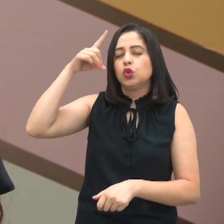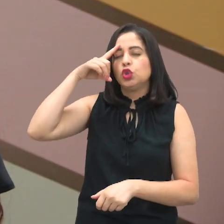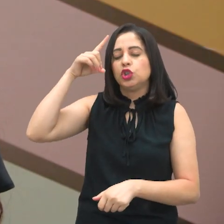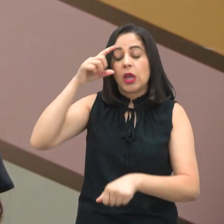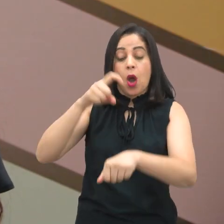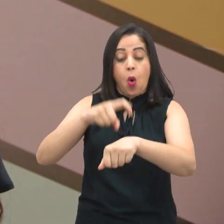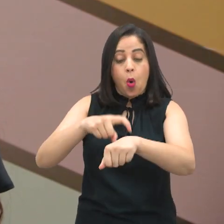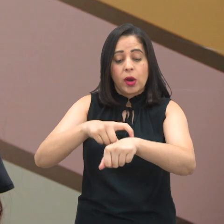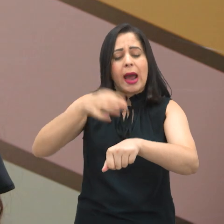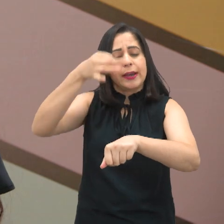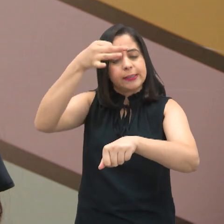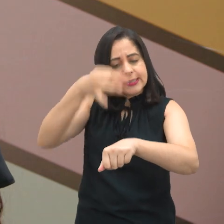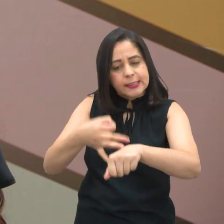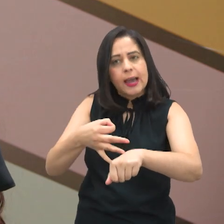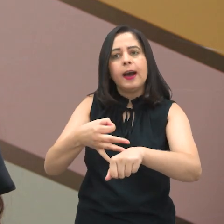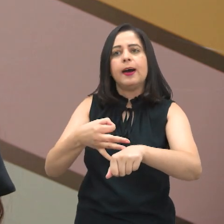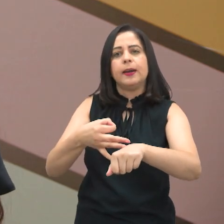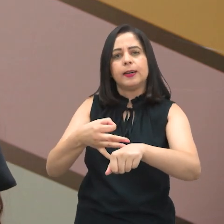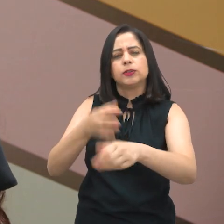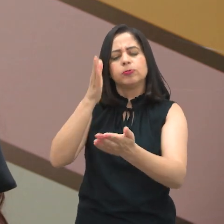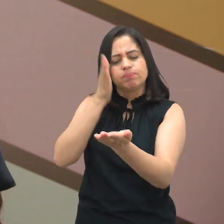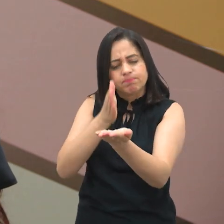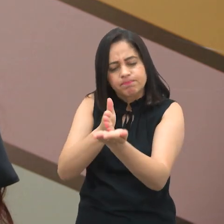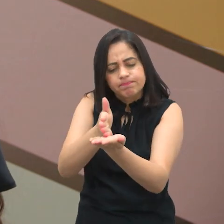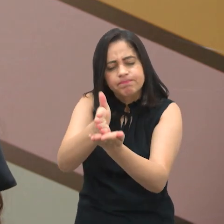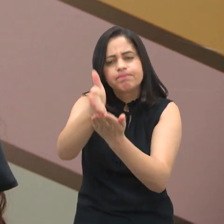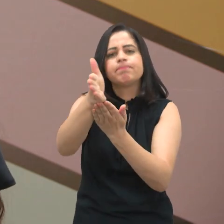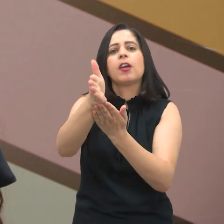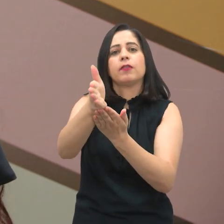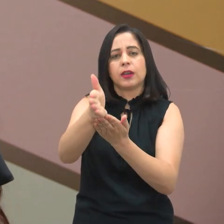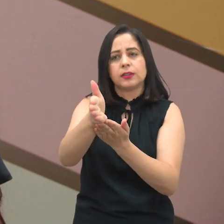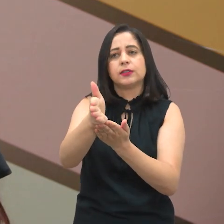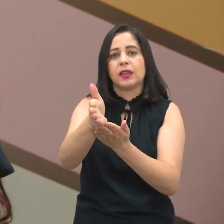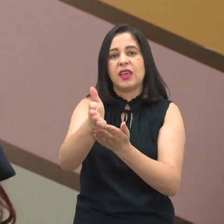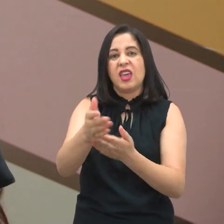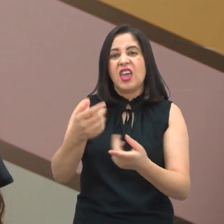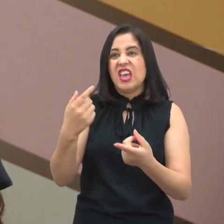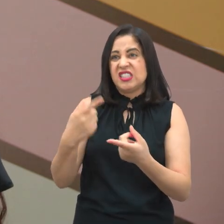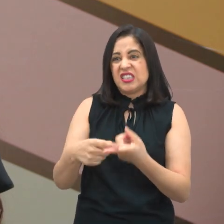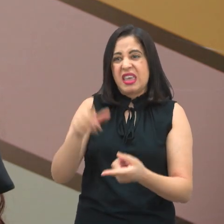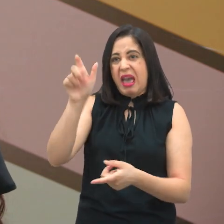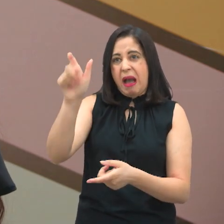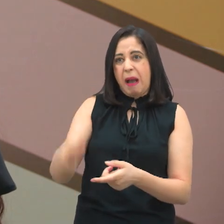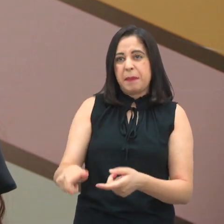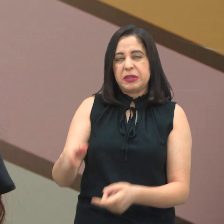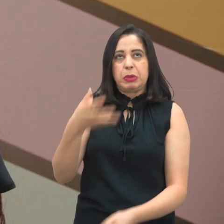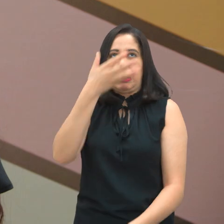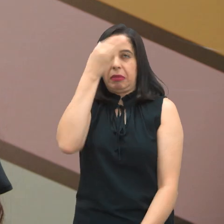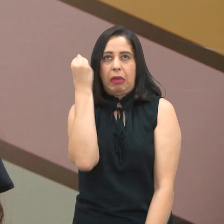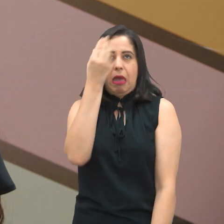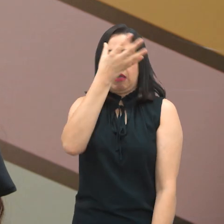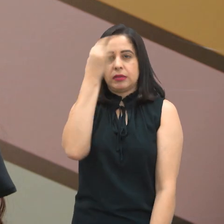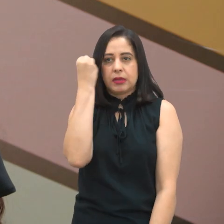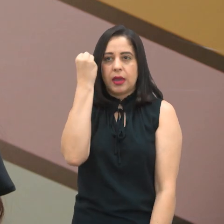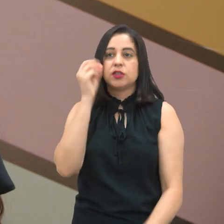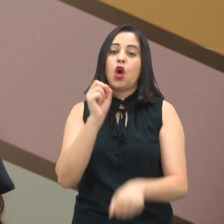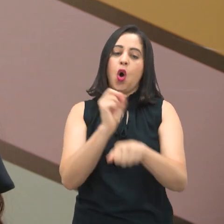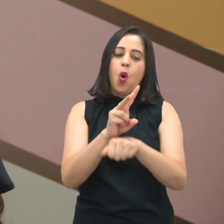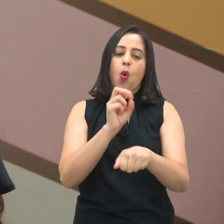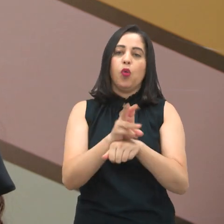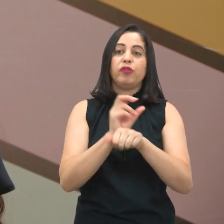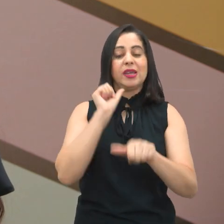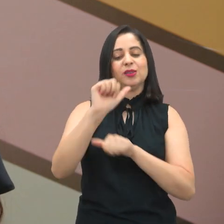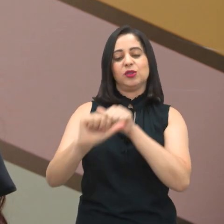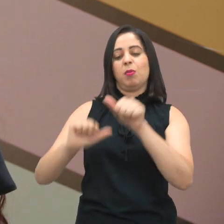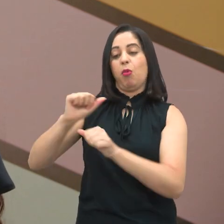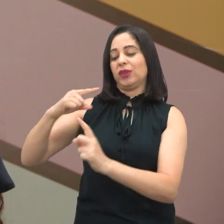no mesmo horário, evitar sair um pouco do protocolo, porque senão ele pode ter um retorno